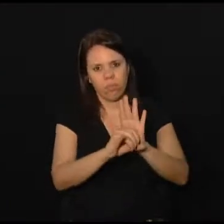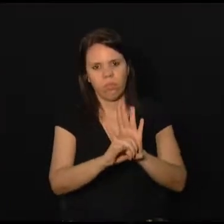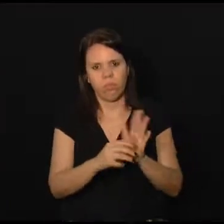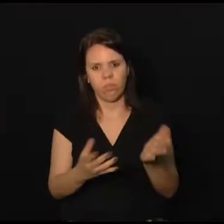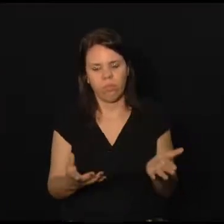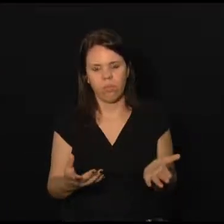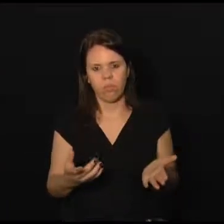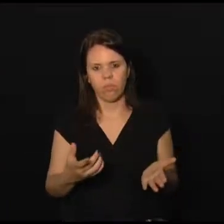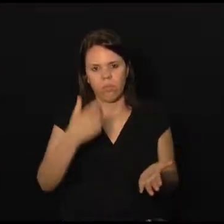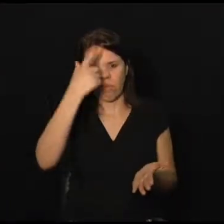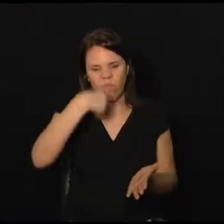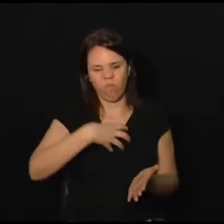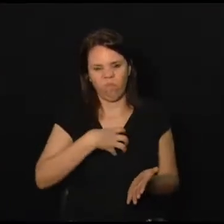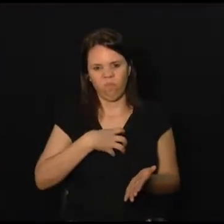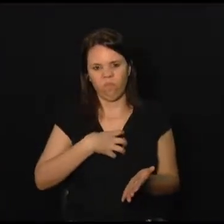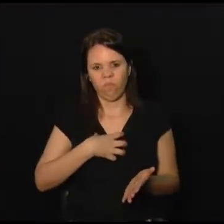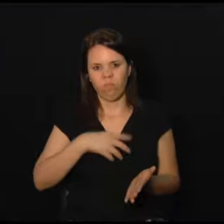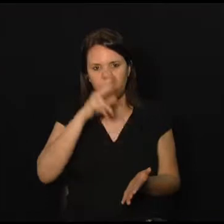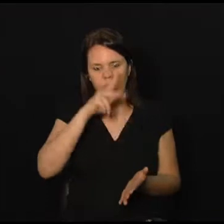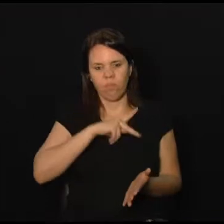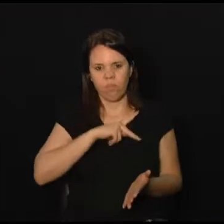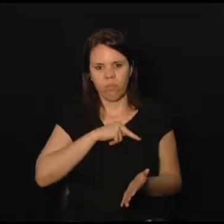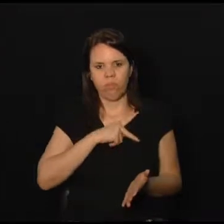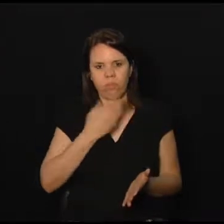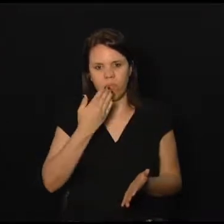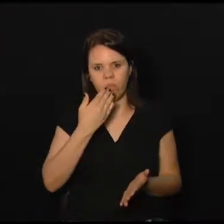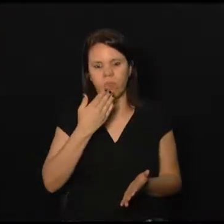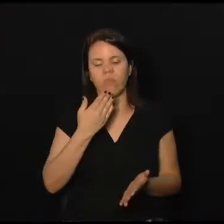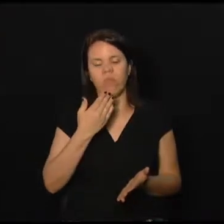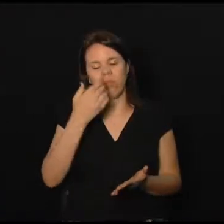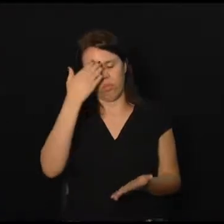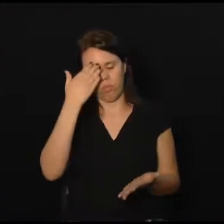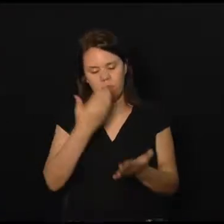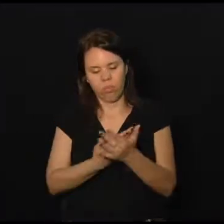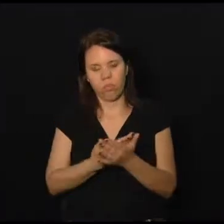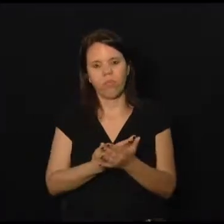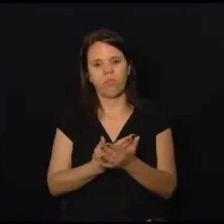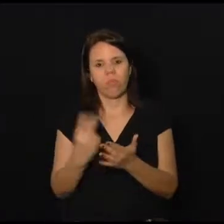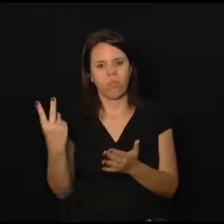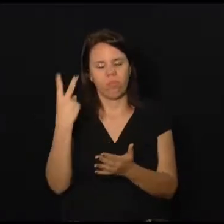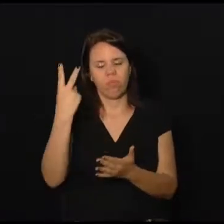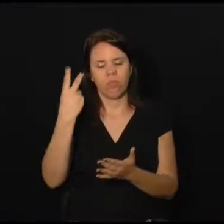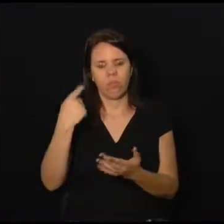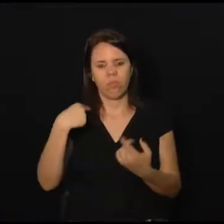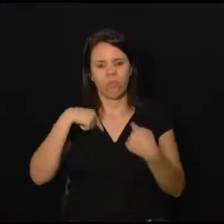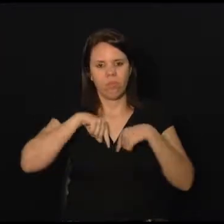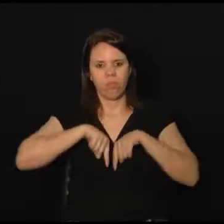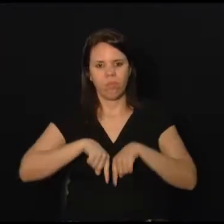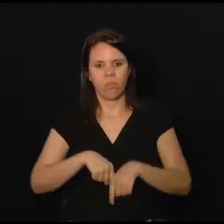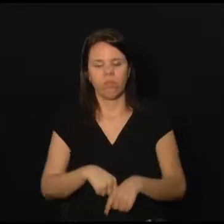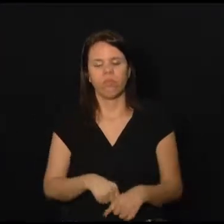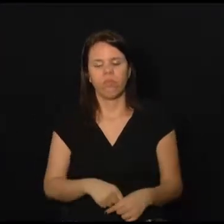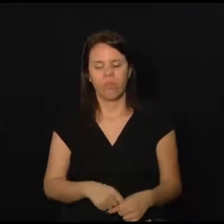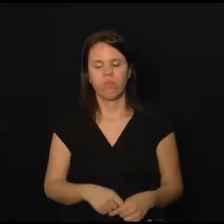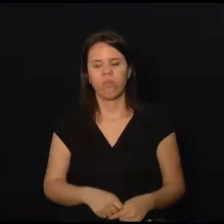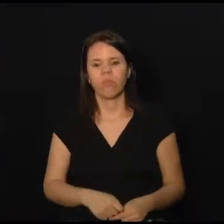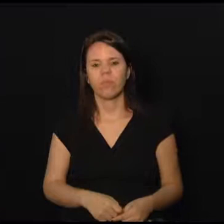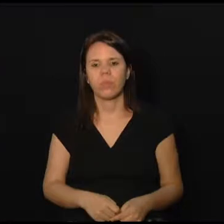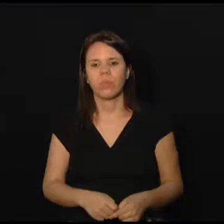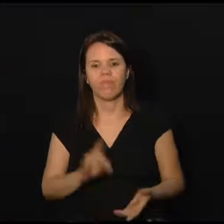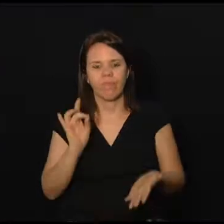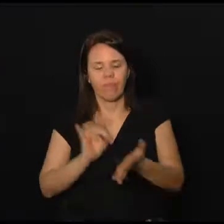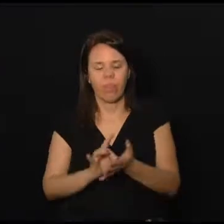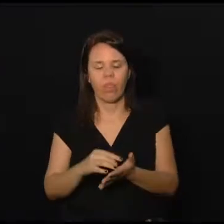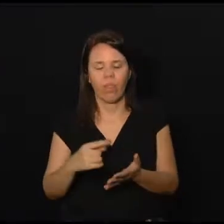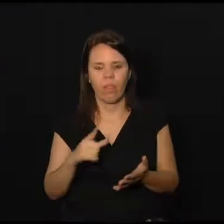nossa personalidade e a crença que temos de nós mesmos. Então, pelo fato, pela realidade